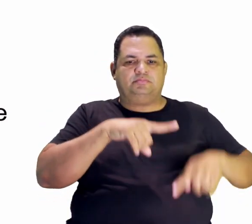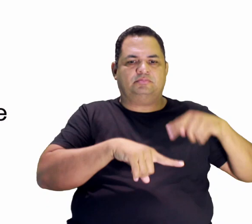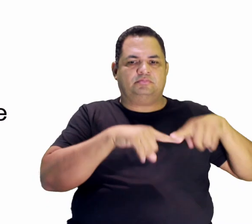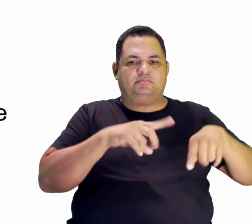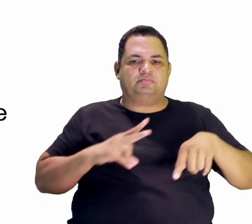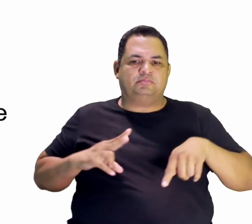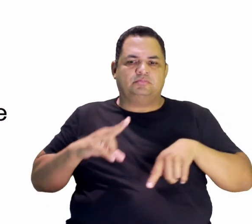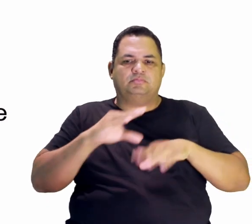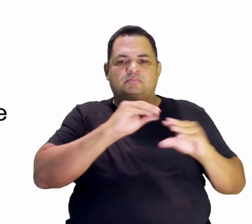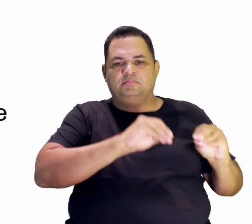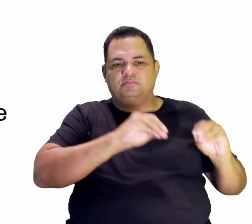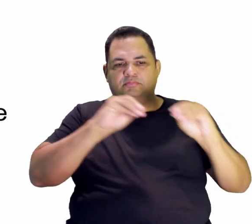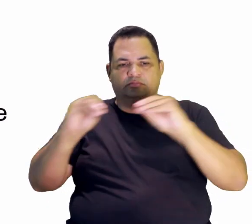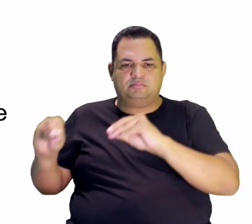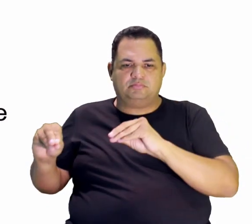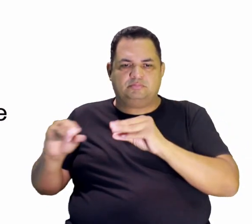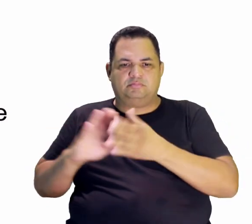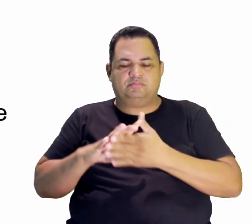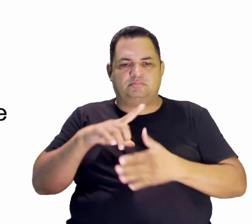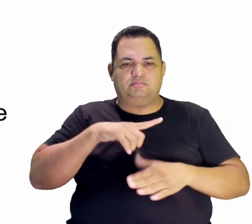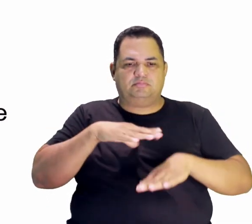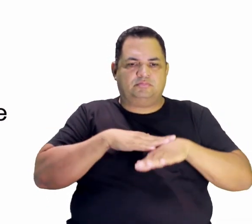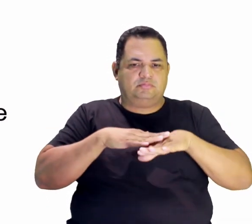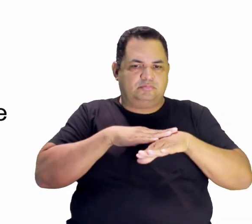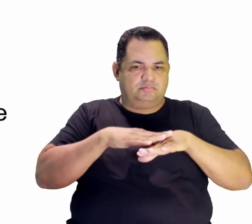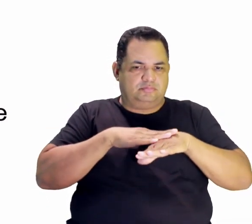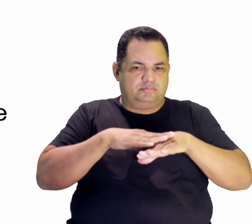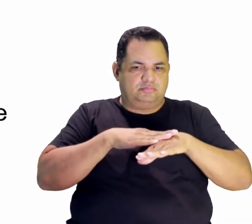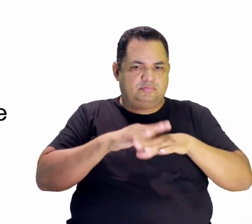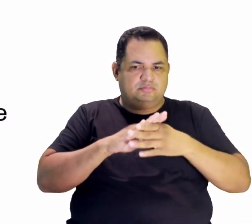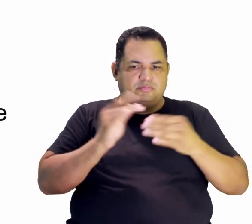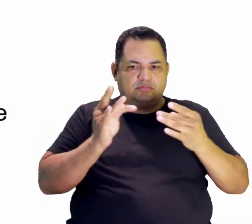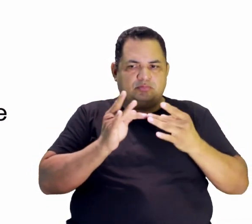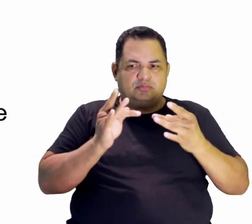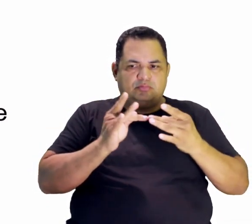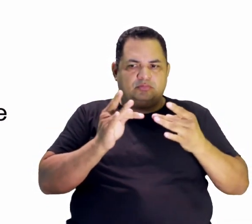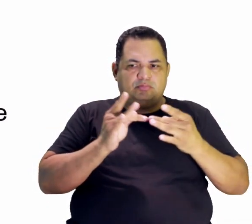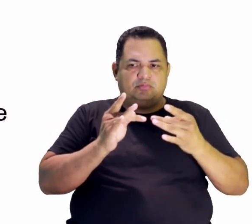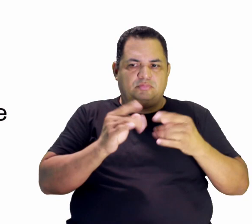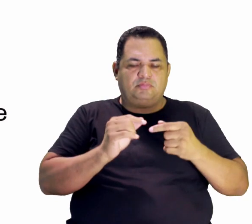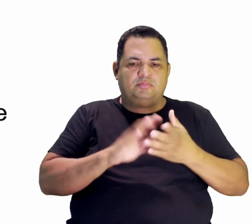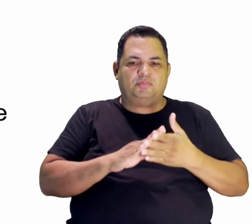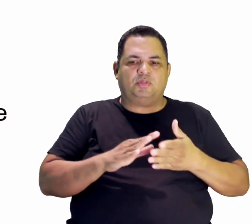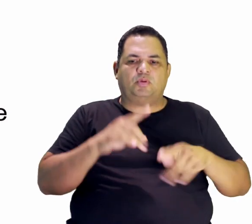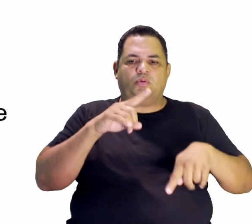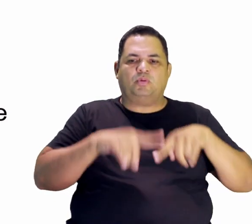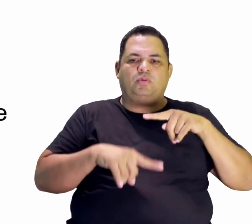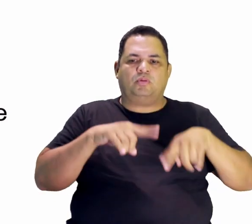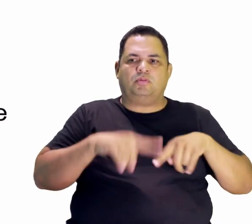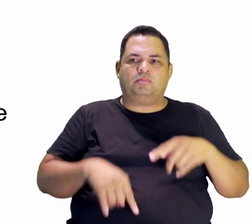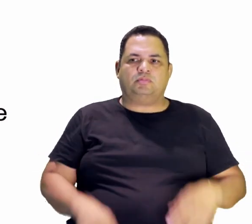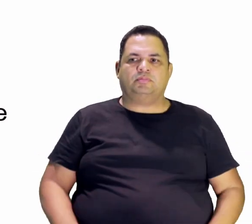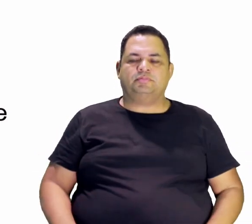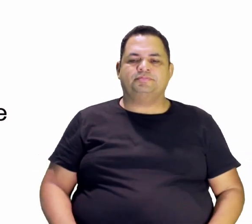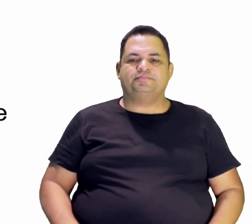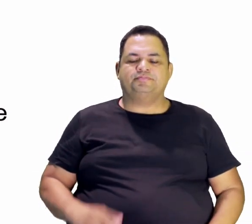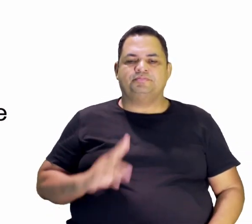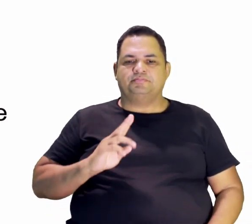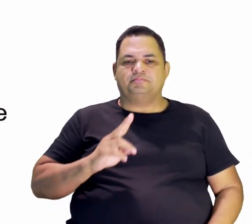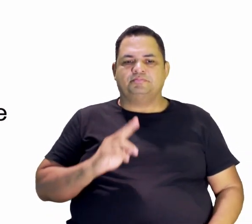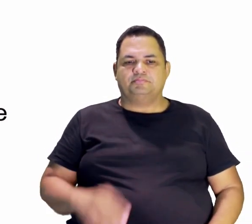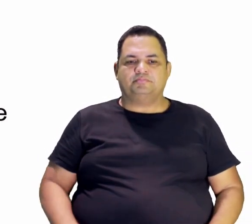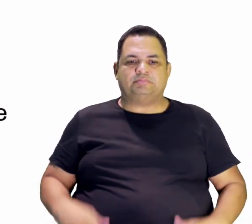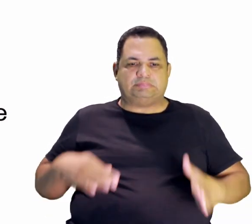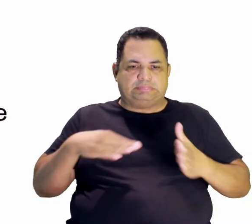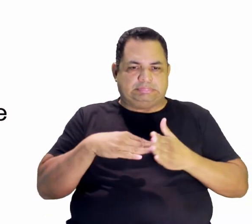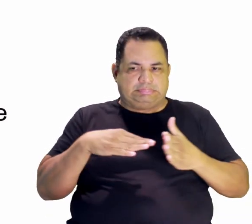o objeto e a força que o desloca, causando resistência no contato dos corpos, tá? Então, sempre essa resistência